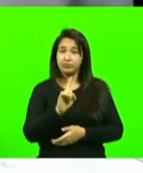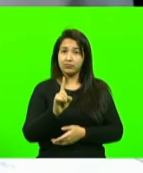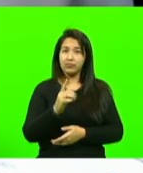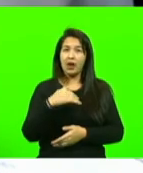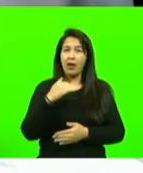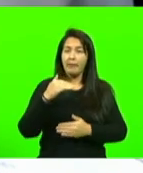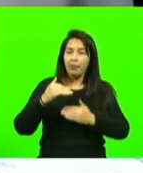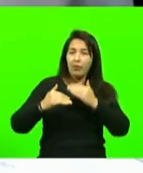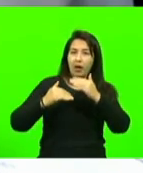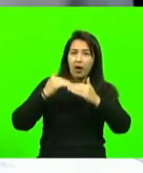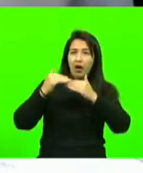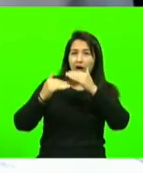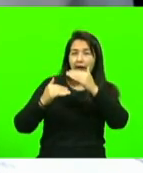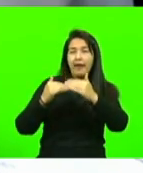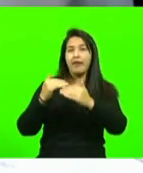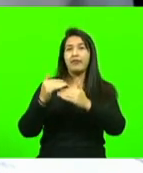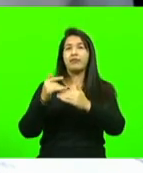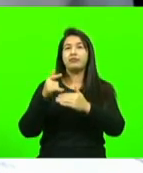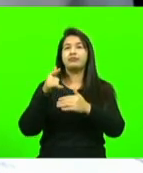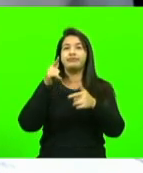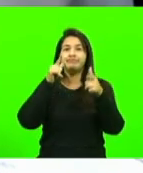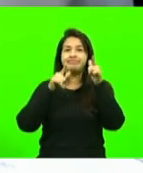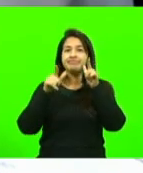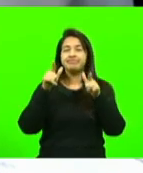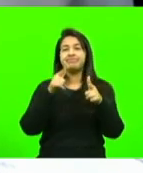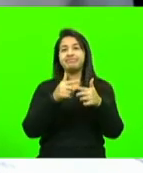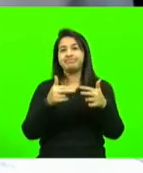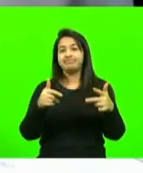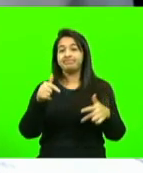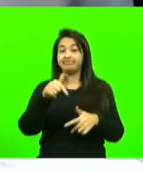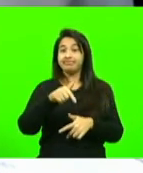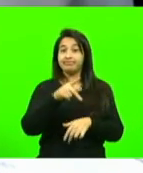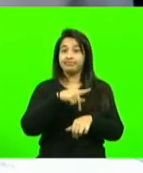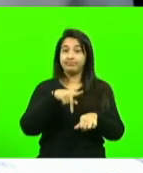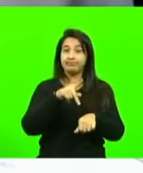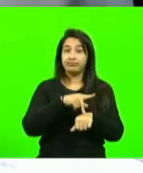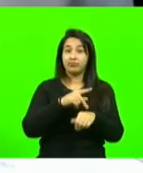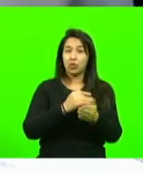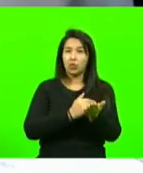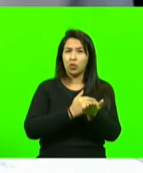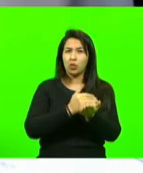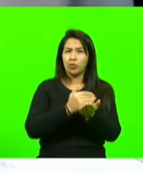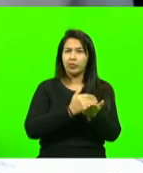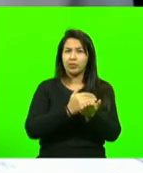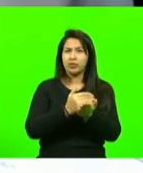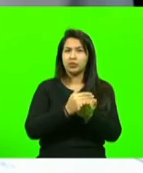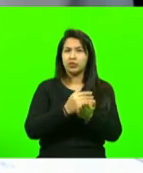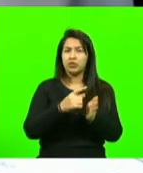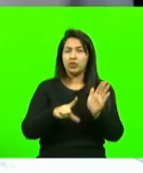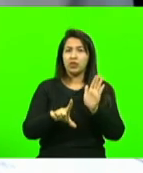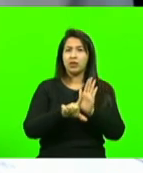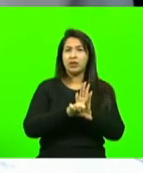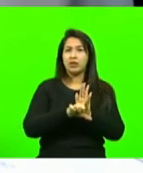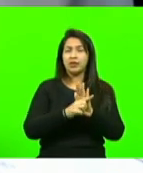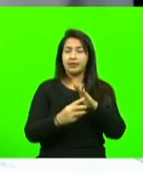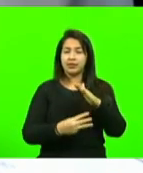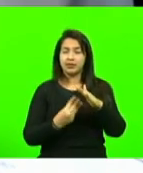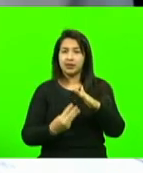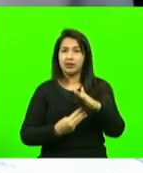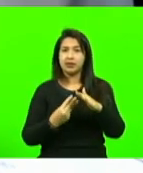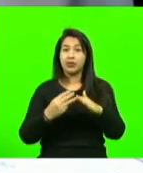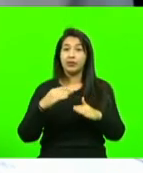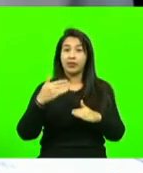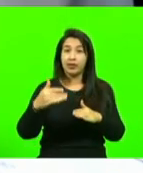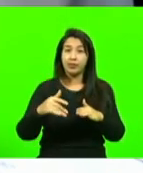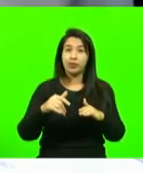processo que vem sendo aplicado no nosso país que começou e é com a lei da terceirização ilimitado Qual assunto da